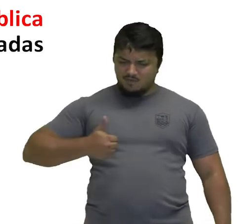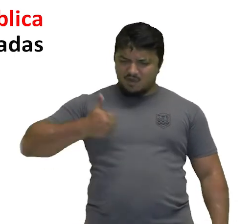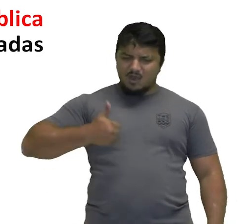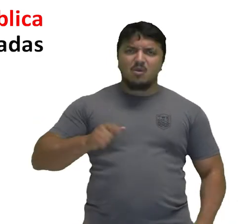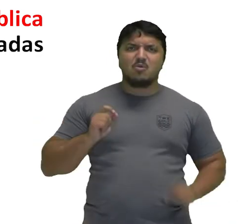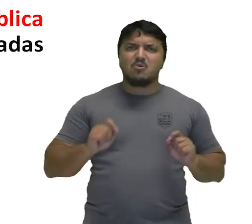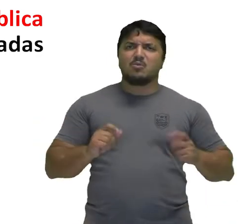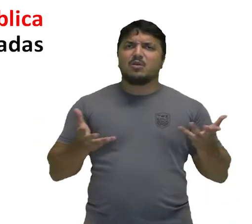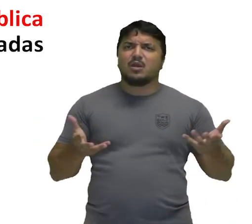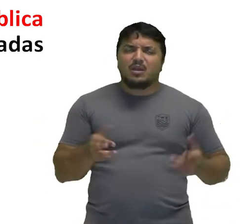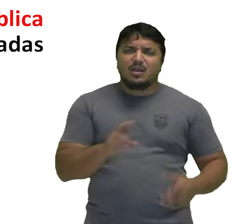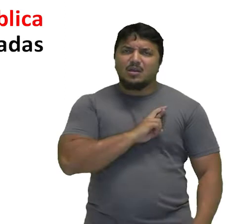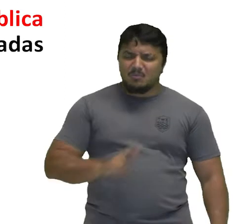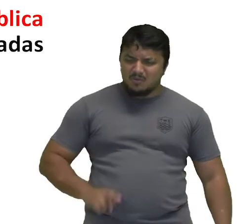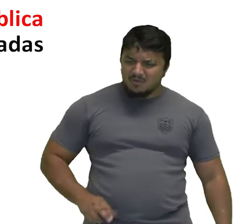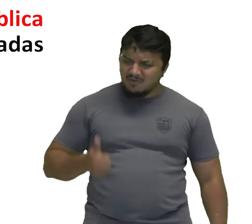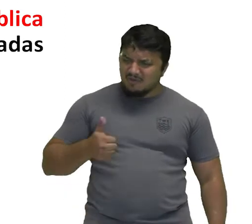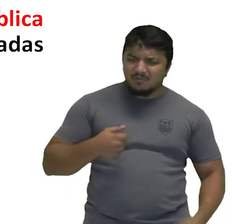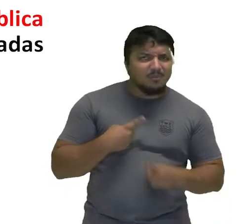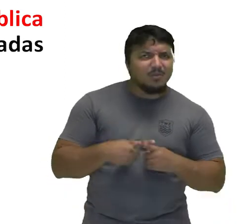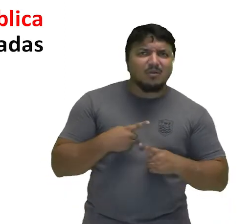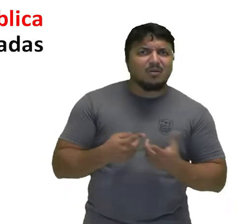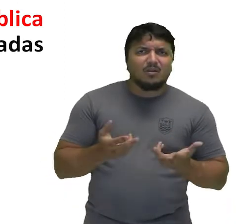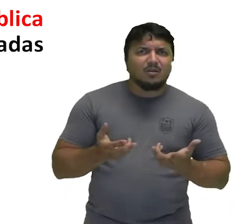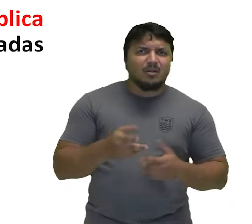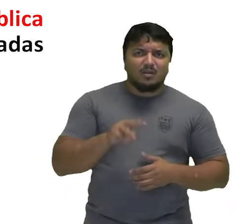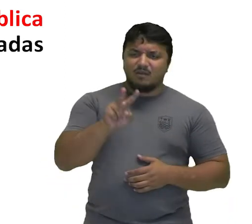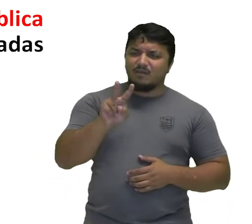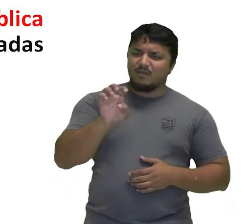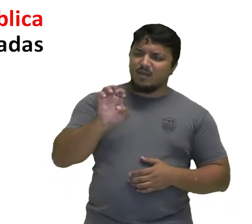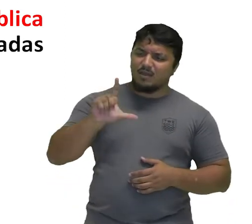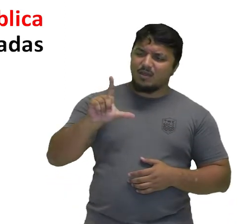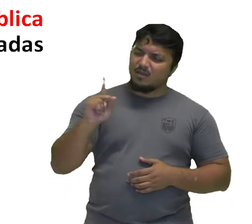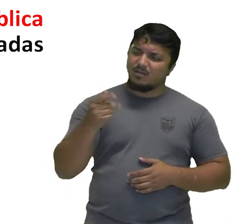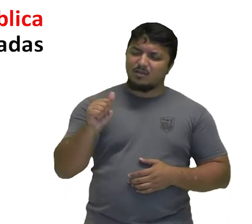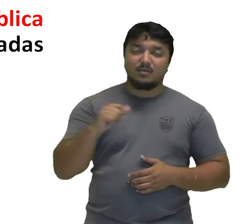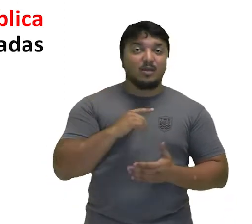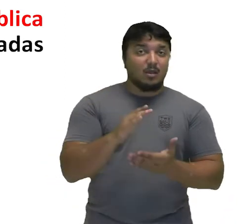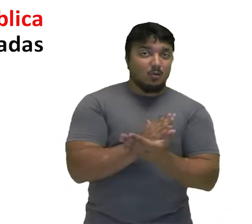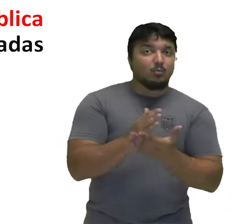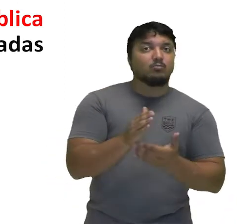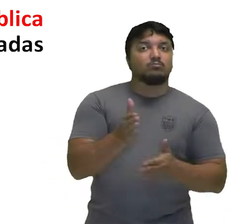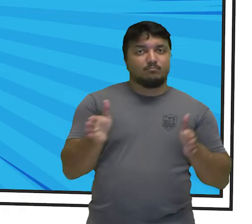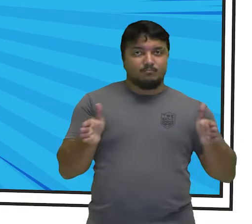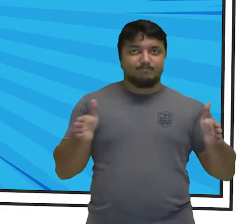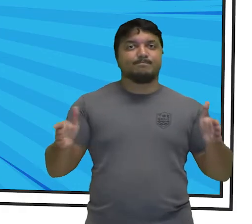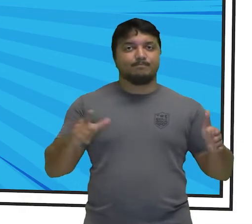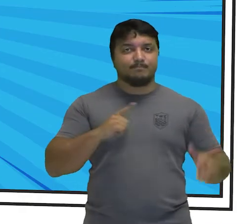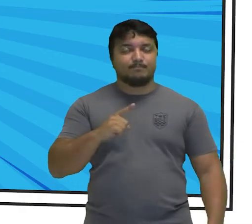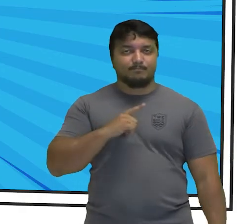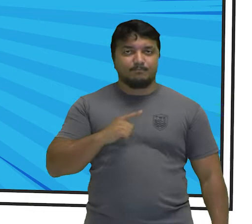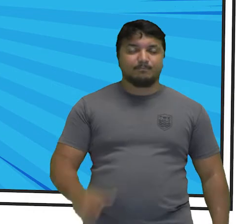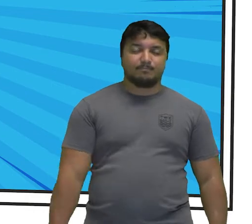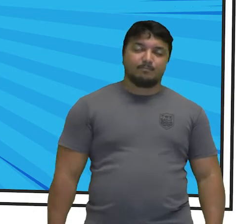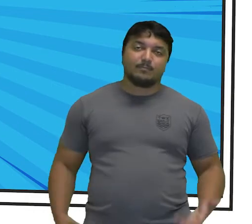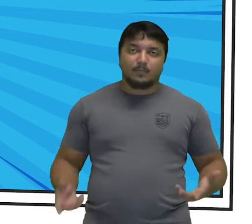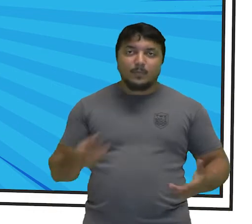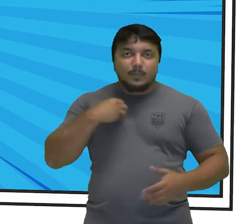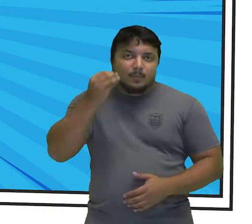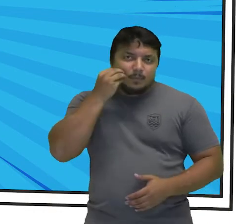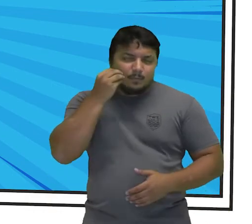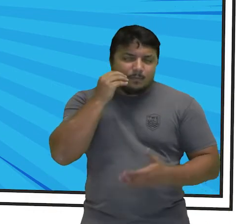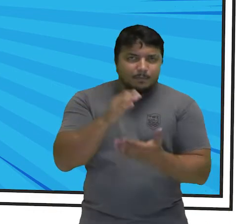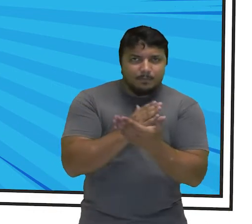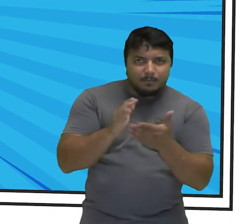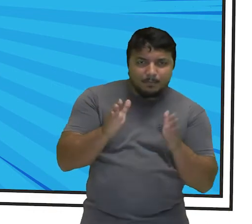que eu chamo de República Velha? A República, ela tem algumas fases. Vamos tentar aqui nos acertar